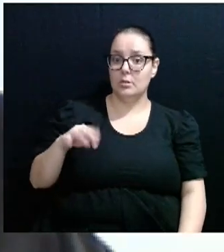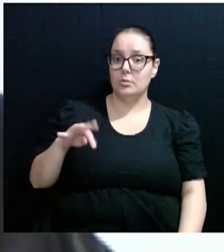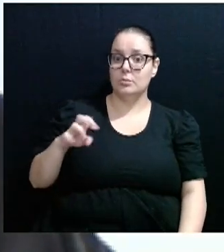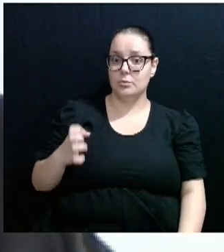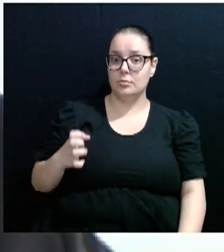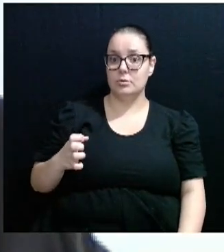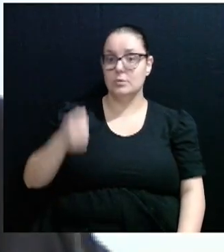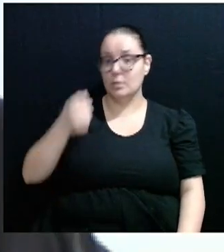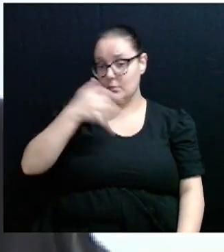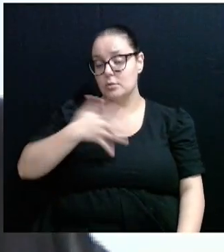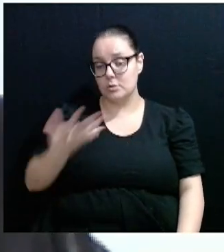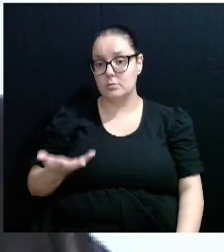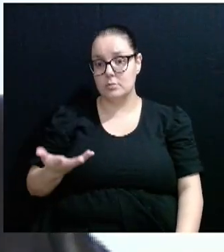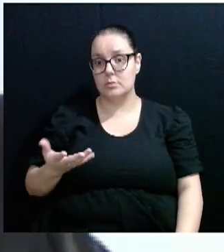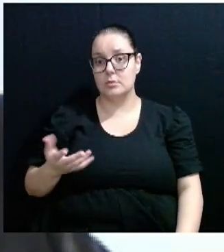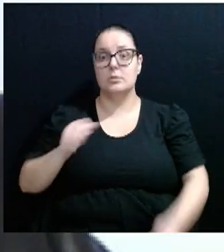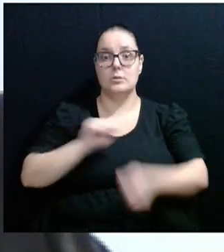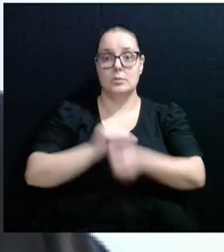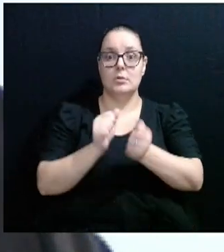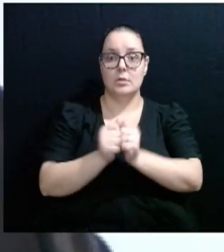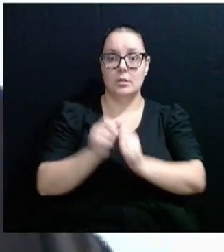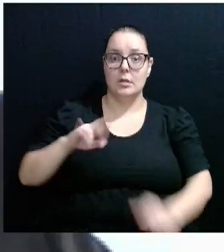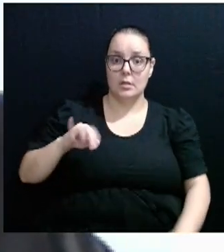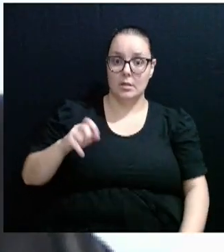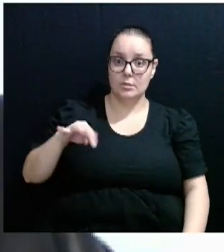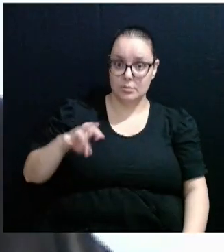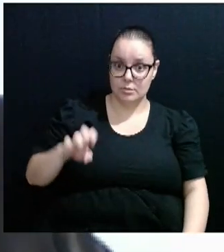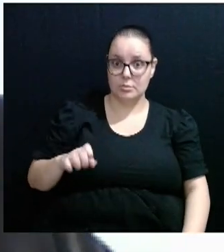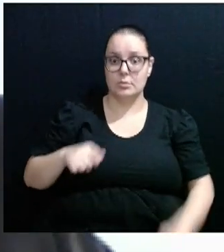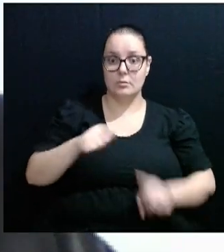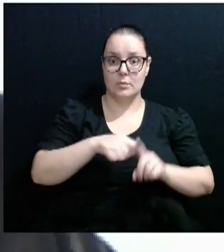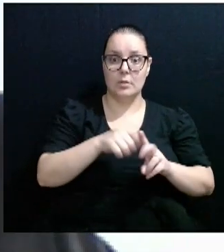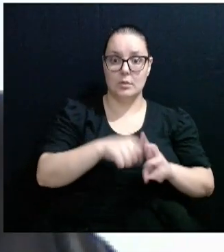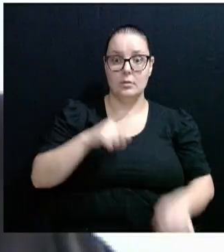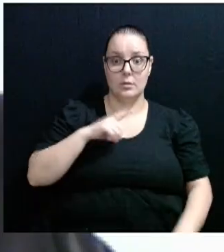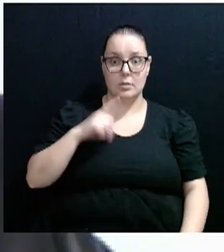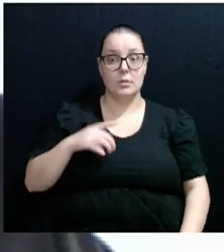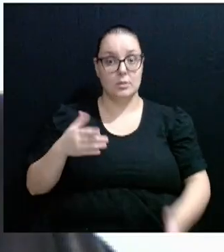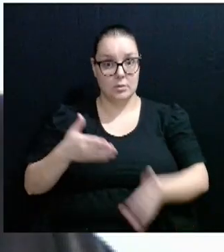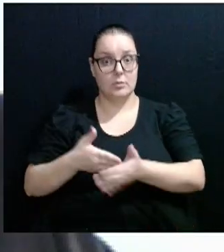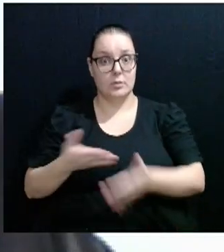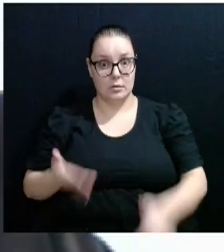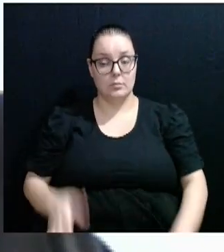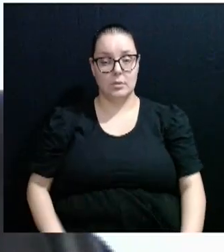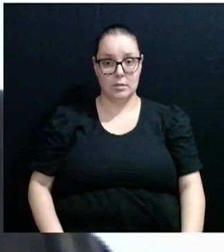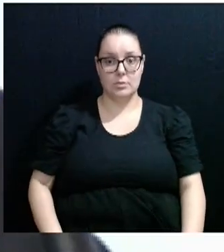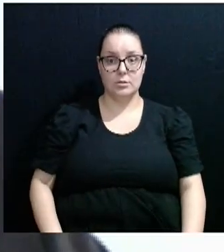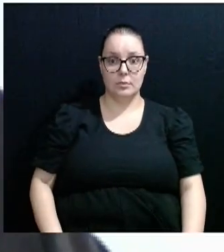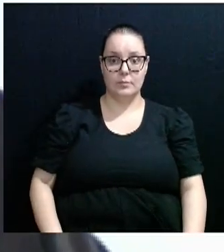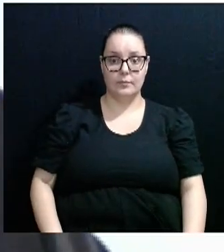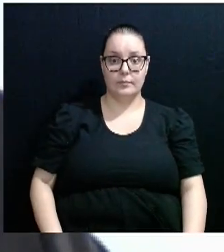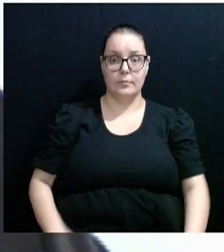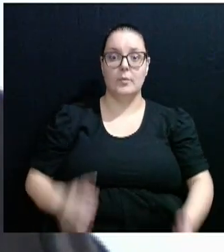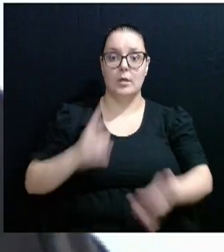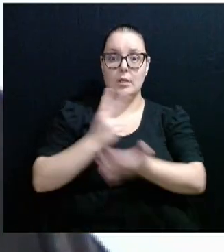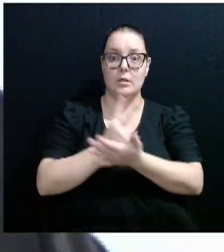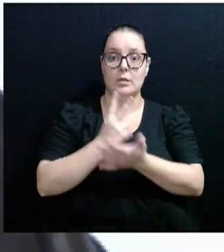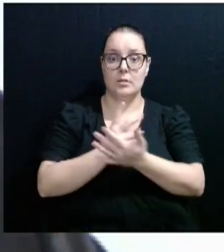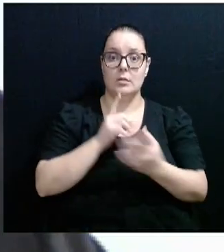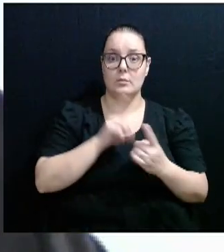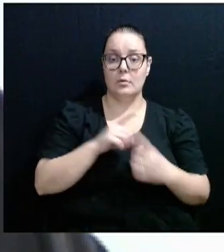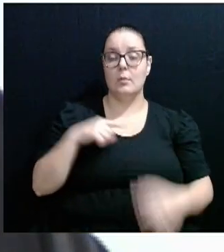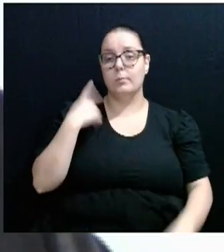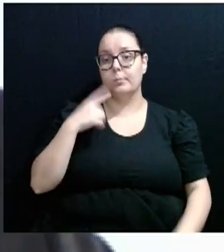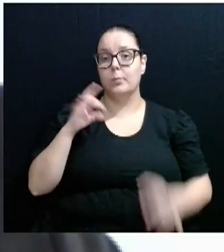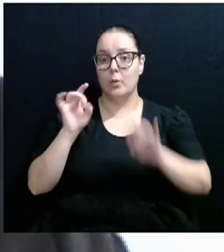Então, esses reajustes de mensalidade, eles têm um limite, né? Então, é sempre bom consultar um advogado